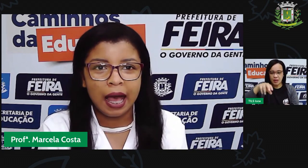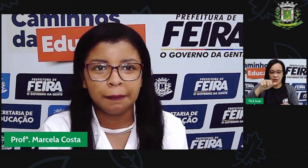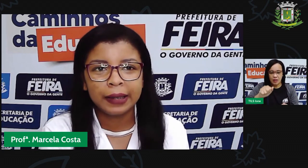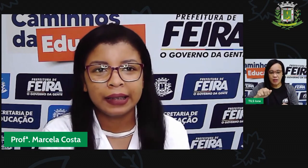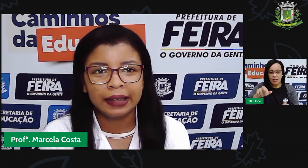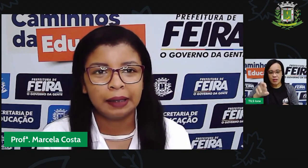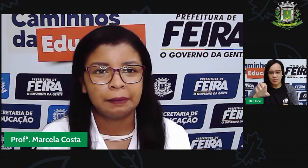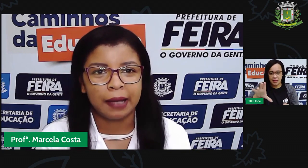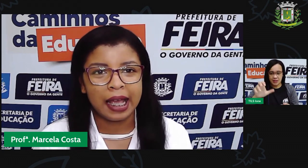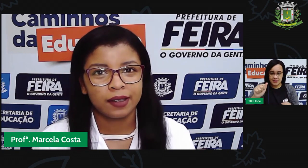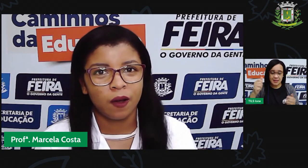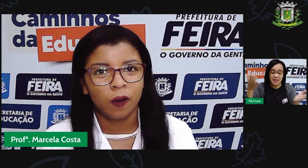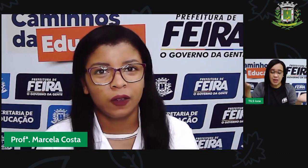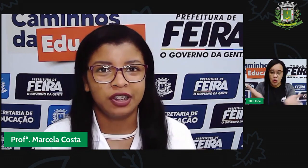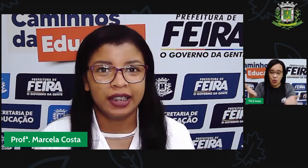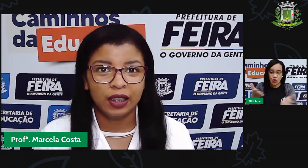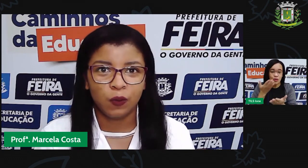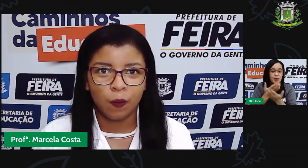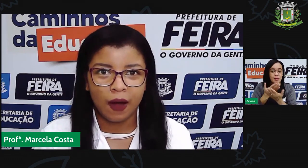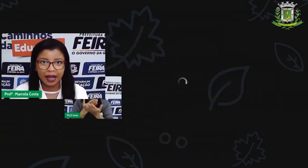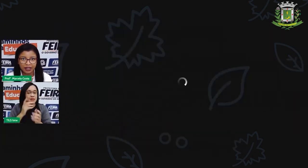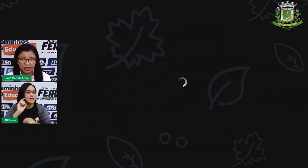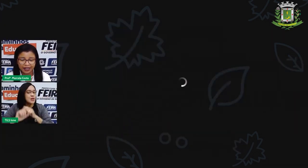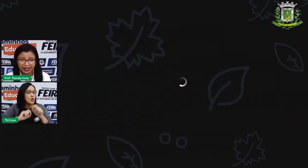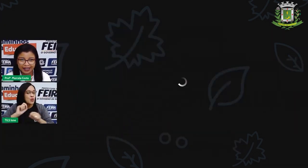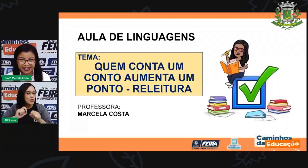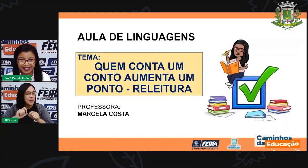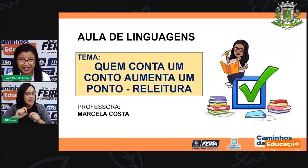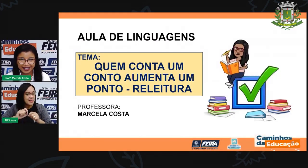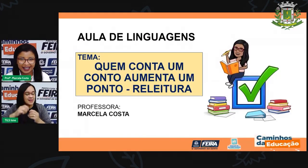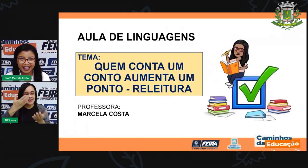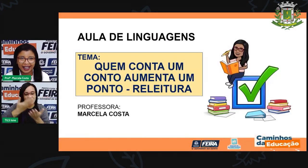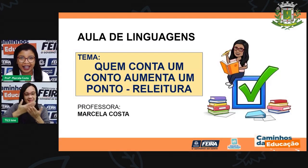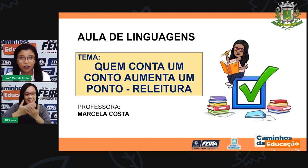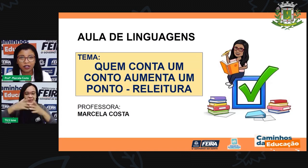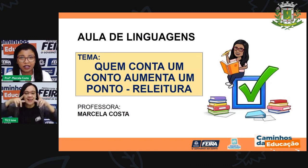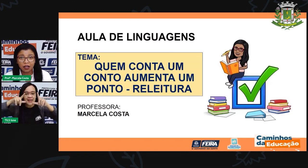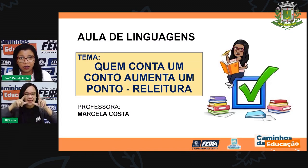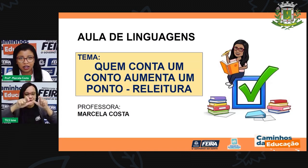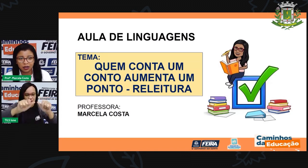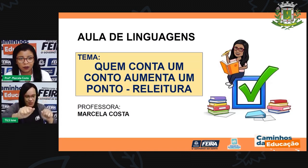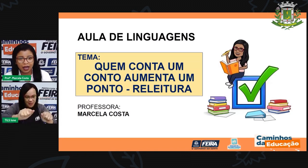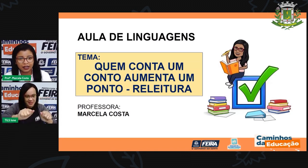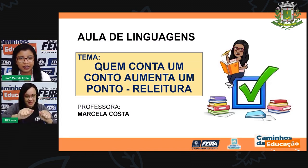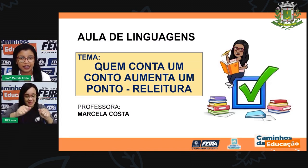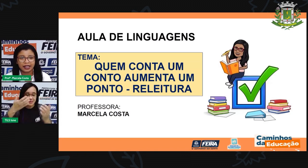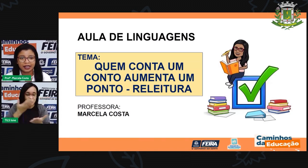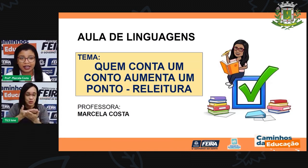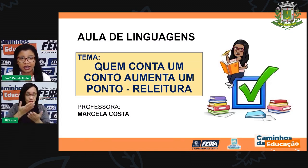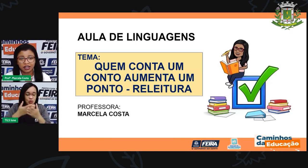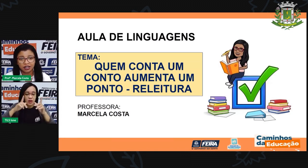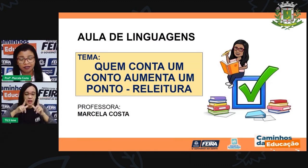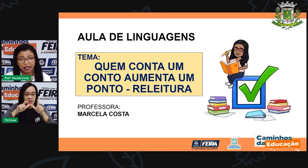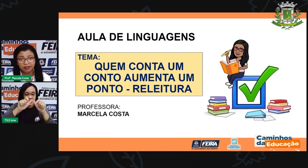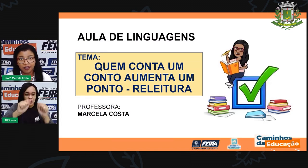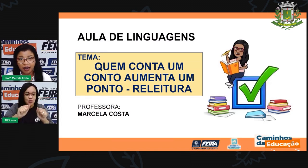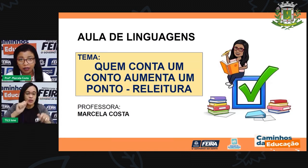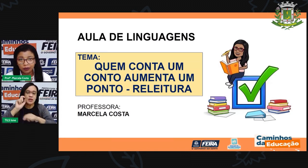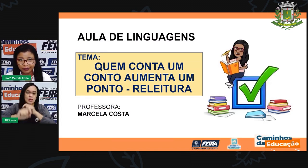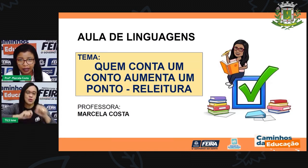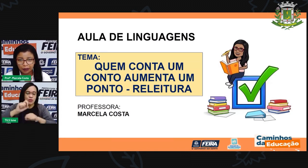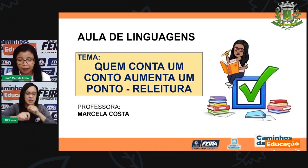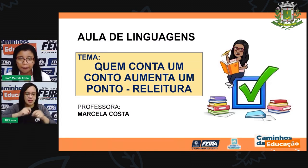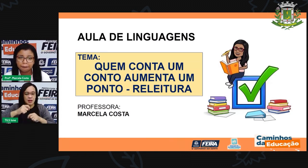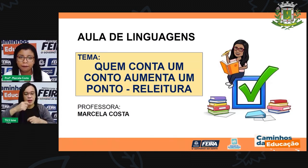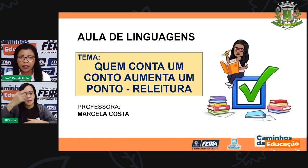vamos aprender mais uma aula de linguagem. Hoje, na aula de linguagem, crianças, a gente vai falar